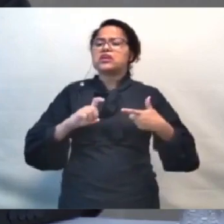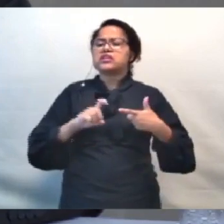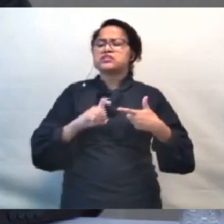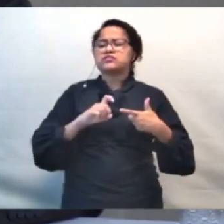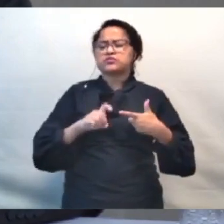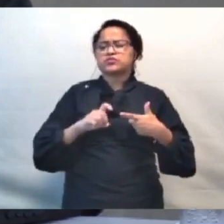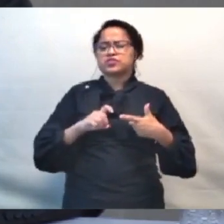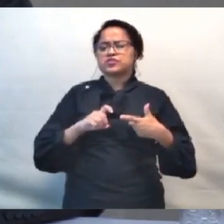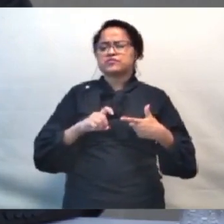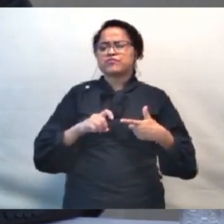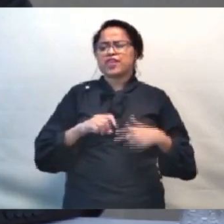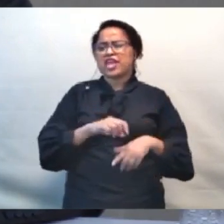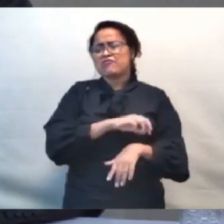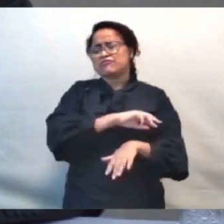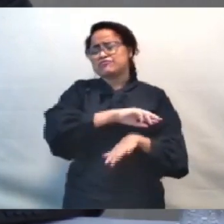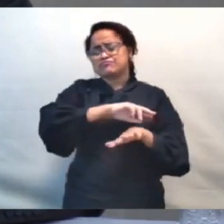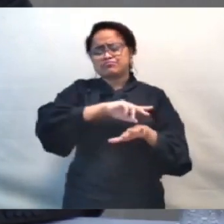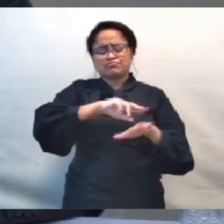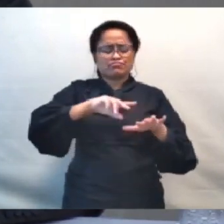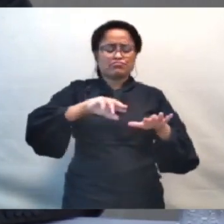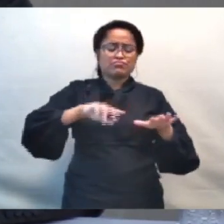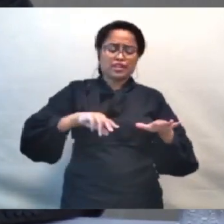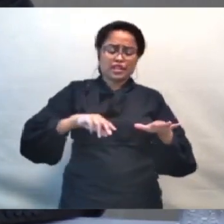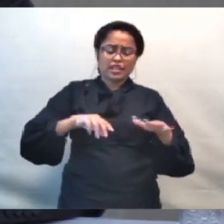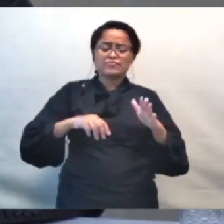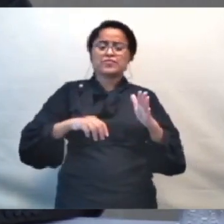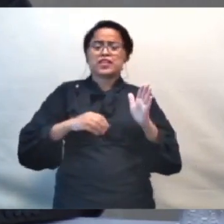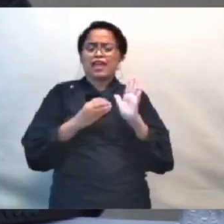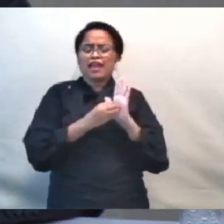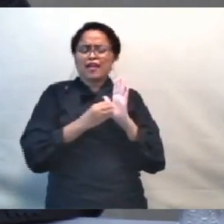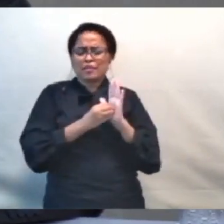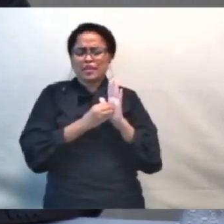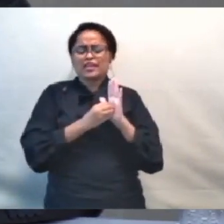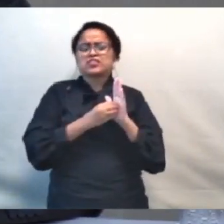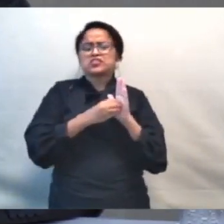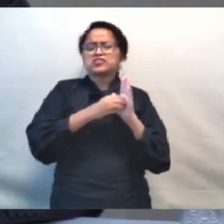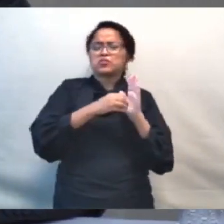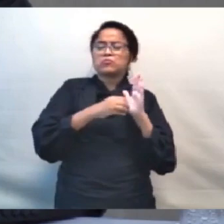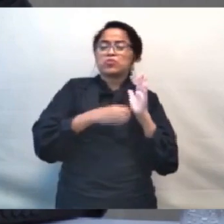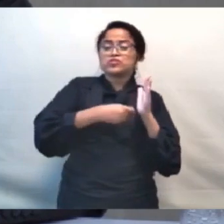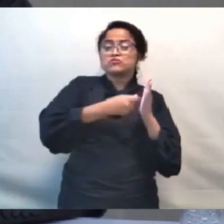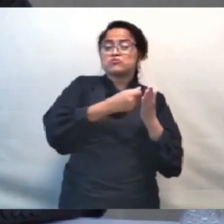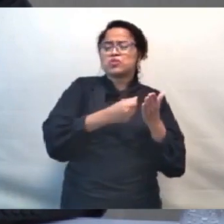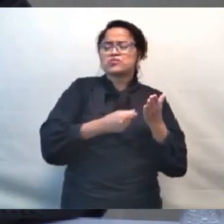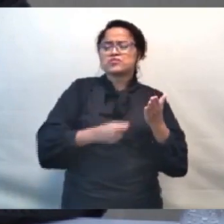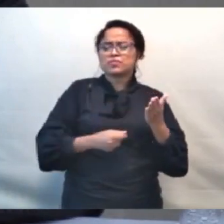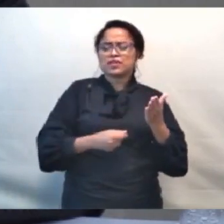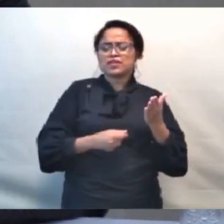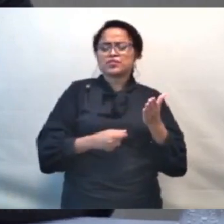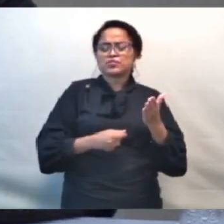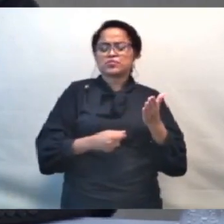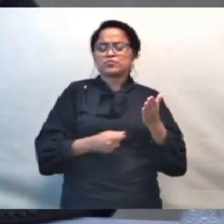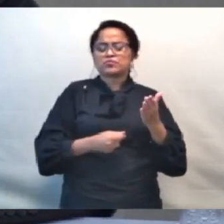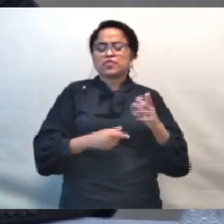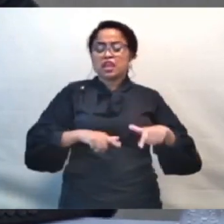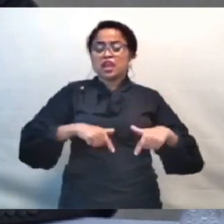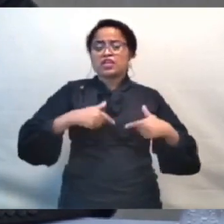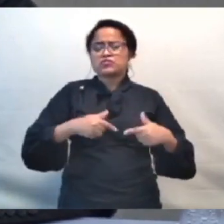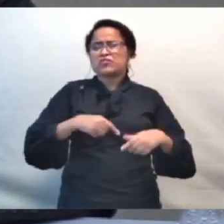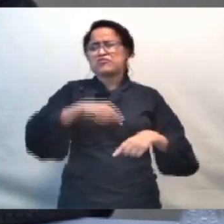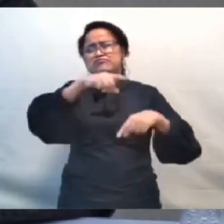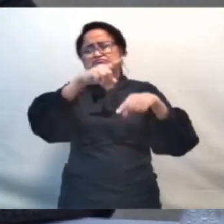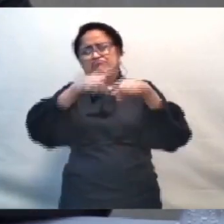são postas no orçamento para garantir recursos para ter ações de diversos tipos, né? E eu vou falar aqui bem no